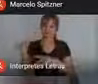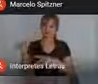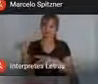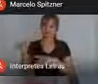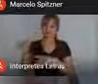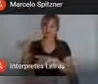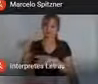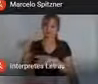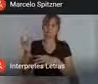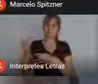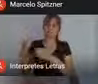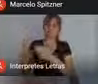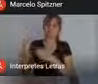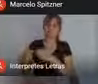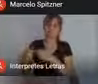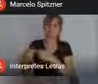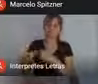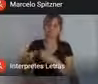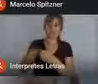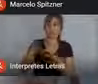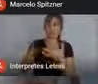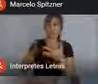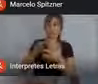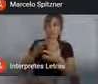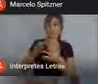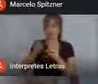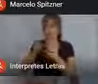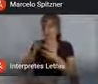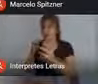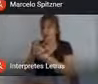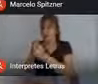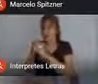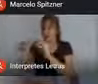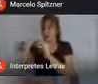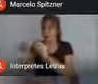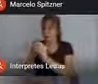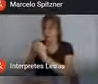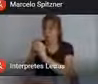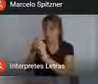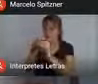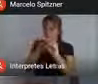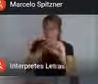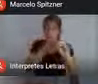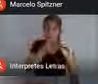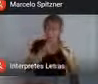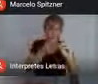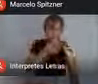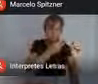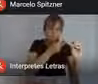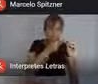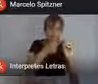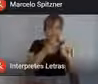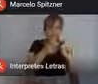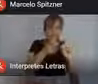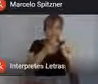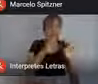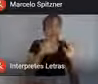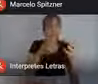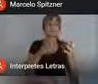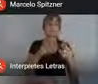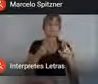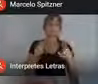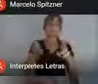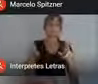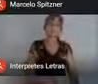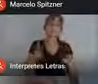o falante vivo, a língua em vivo, e você percebe nitidamente que isso,